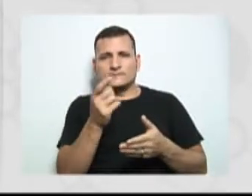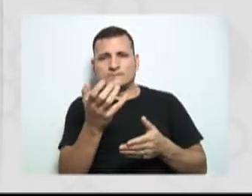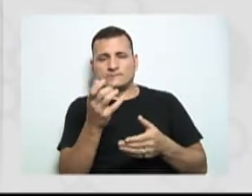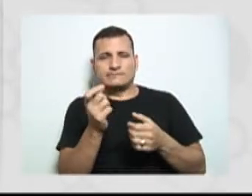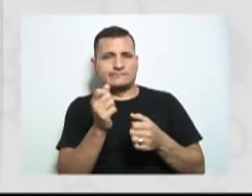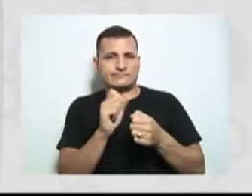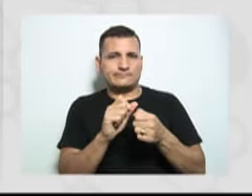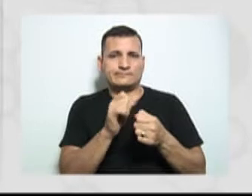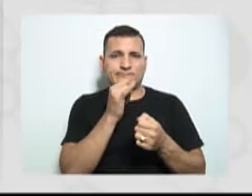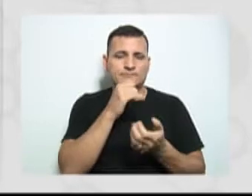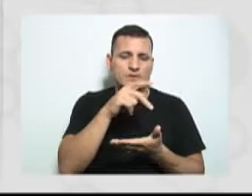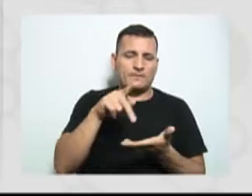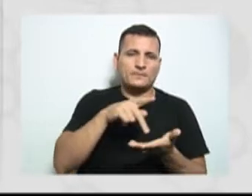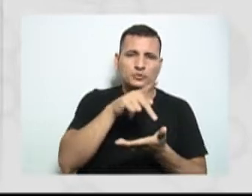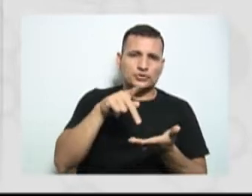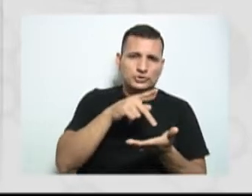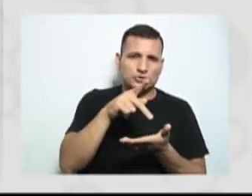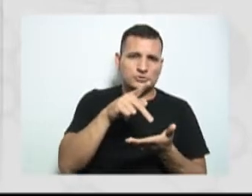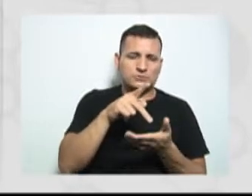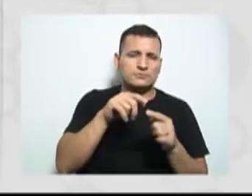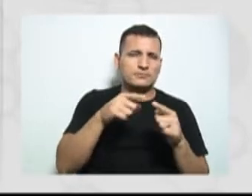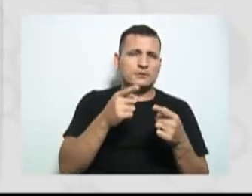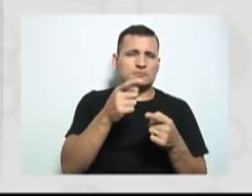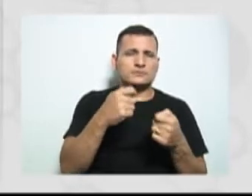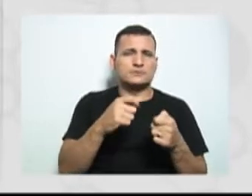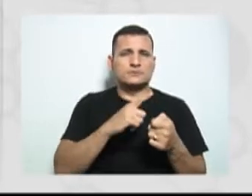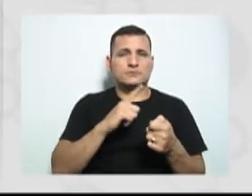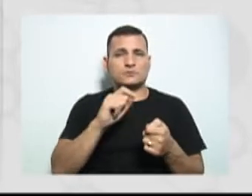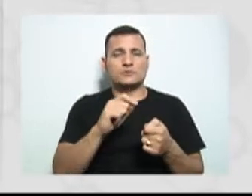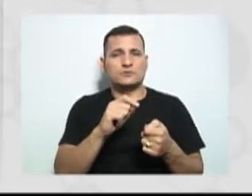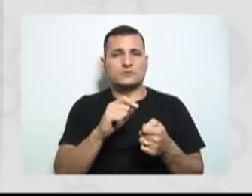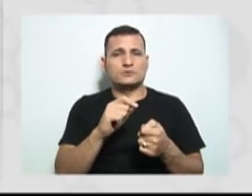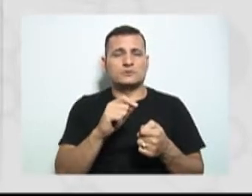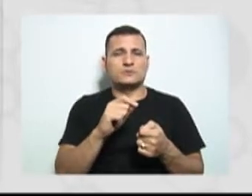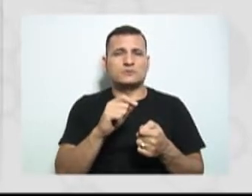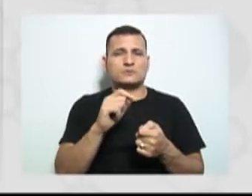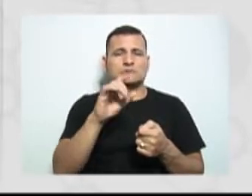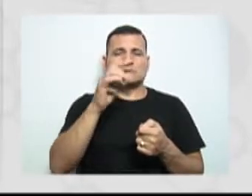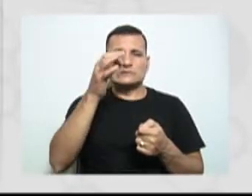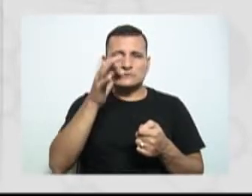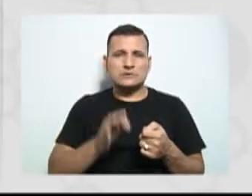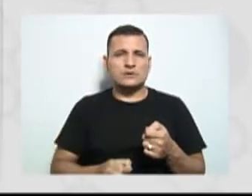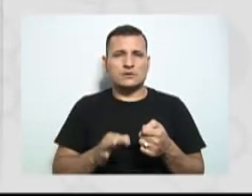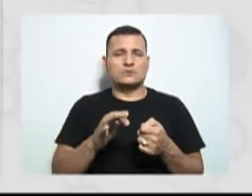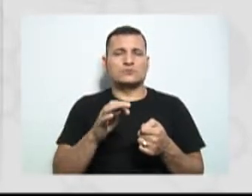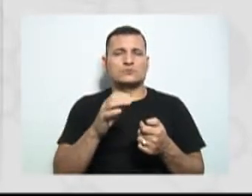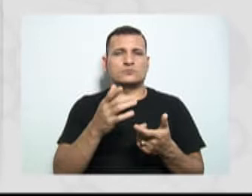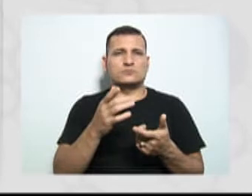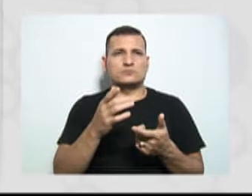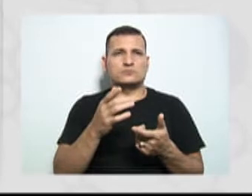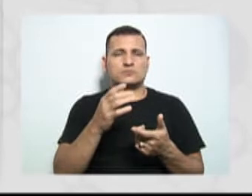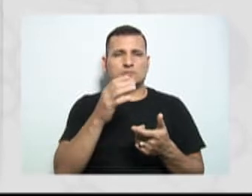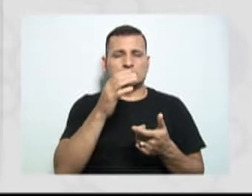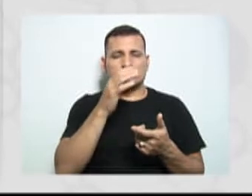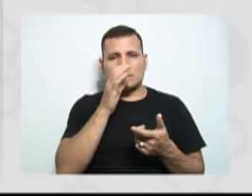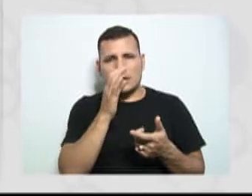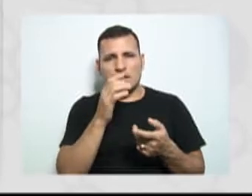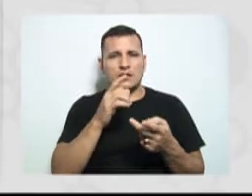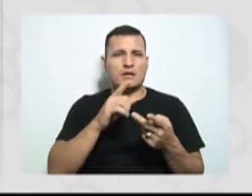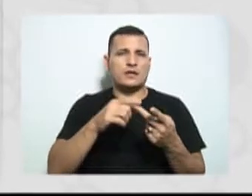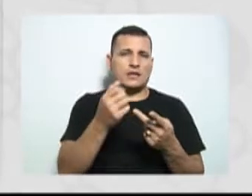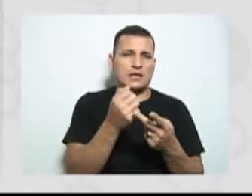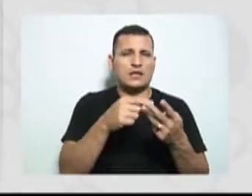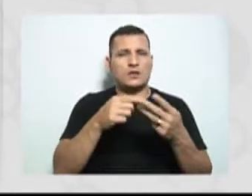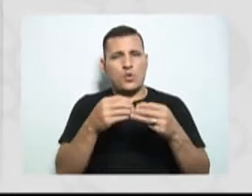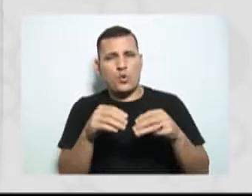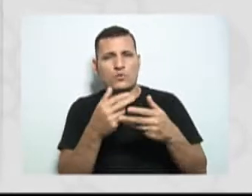pudim, só que você tem que ter o quê? A medida certa para não fazer pudins a mais para